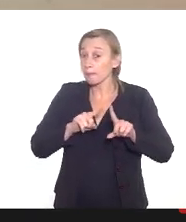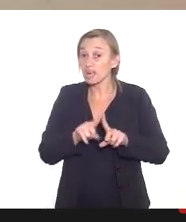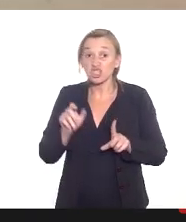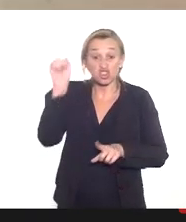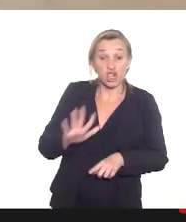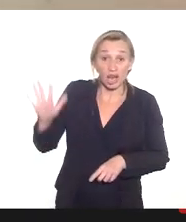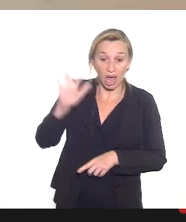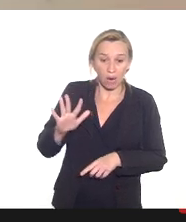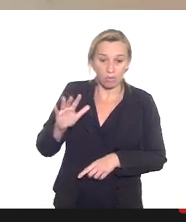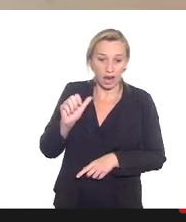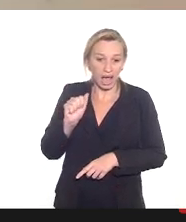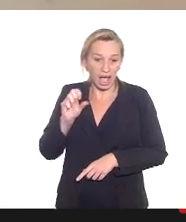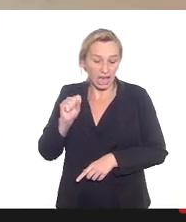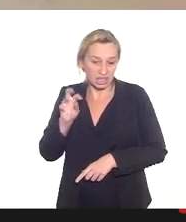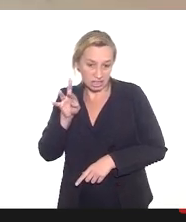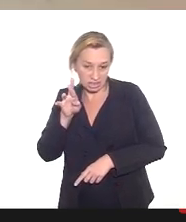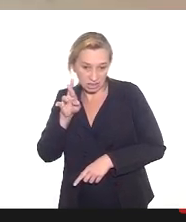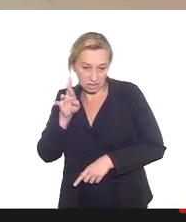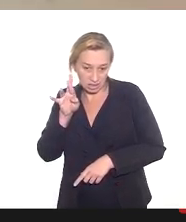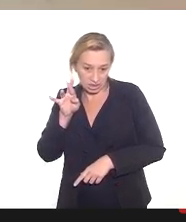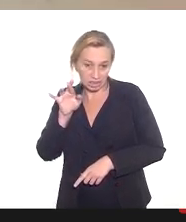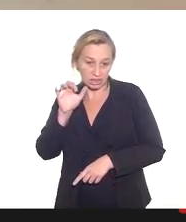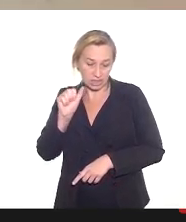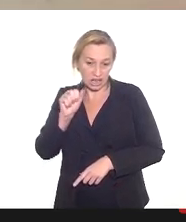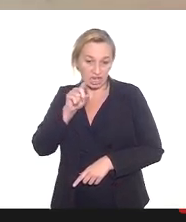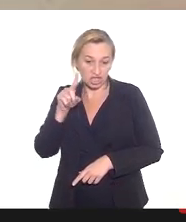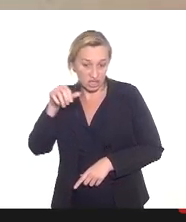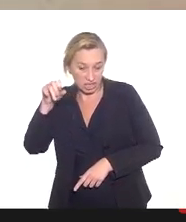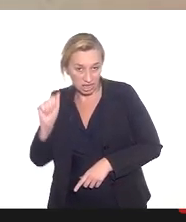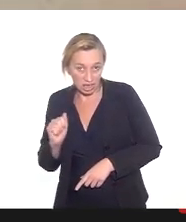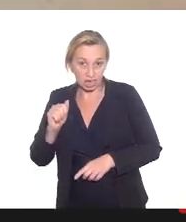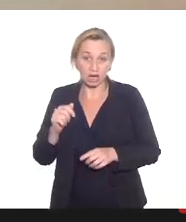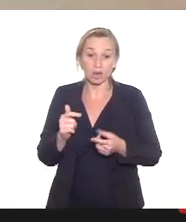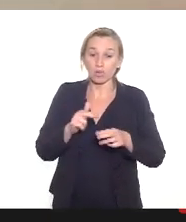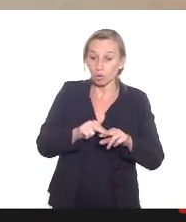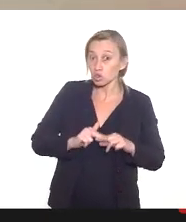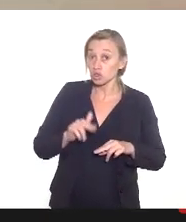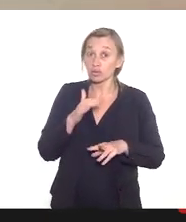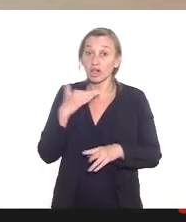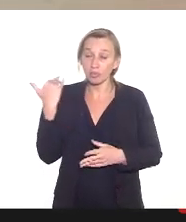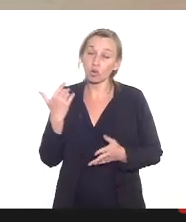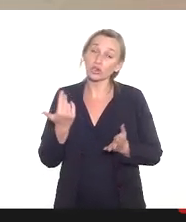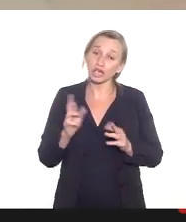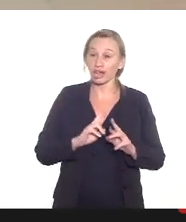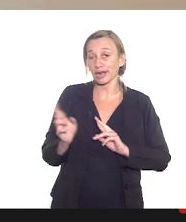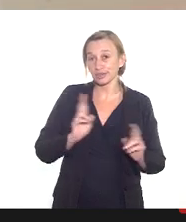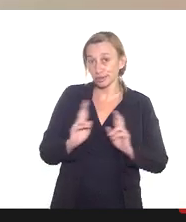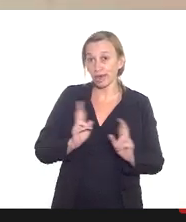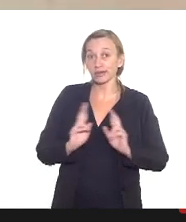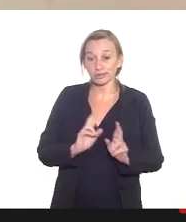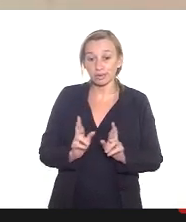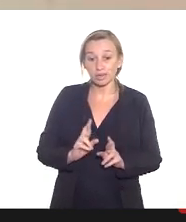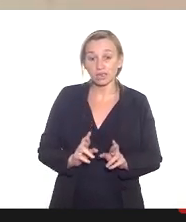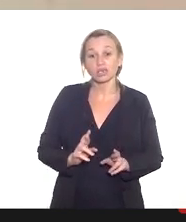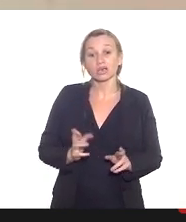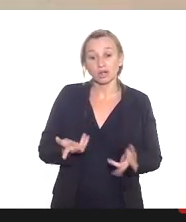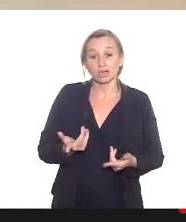pelas trazendo Fica por conta do episódio né e é do óbito o relacionado uma